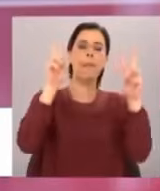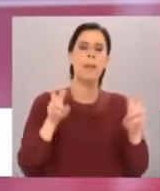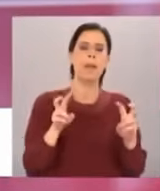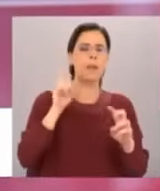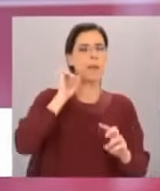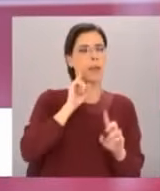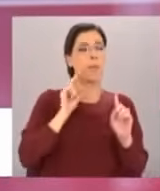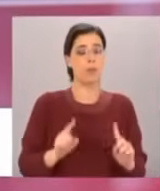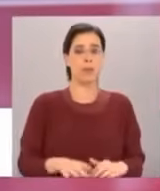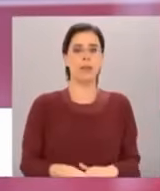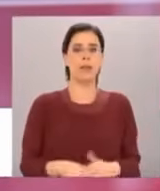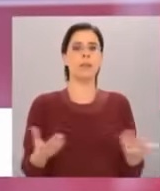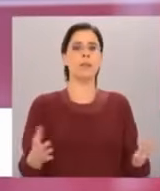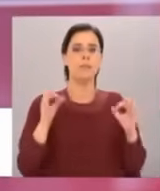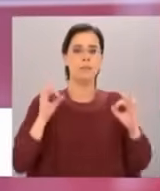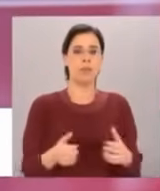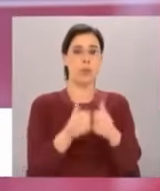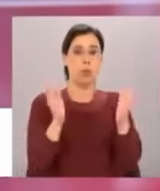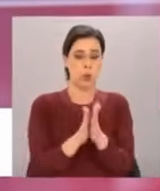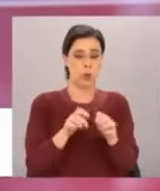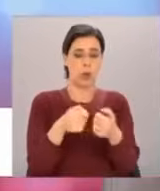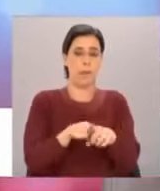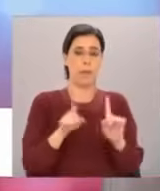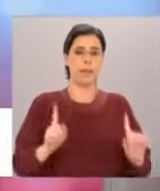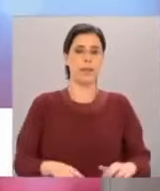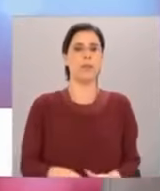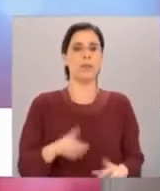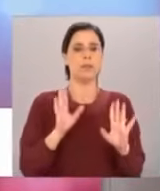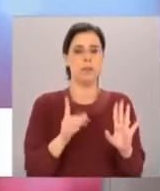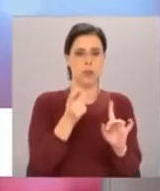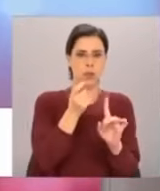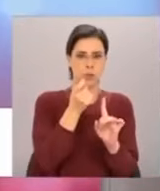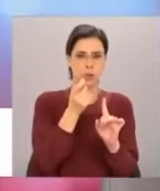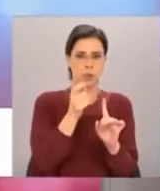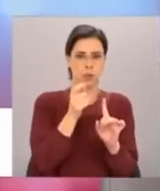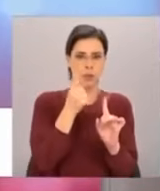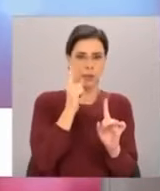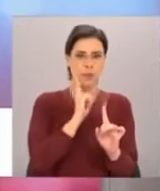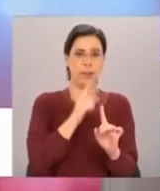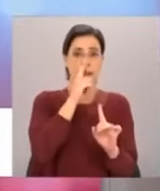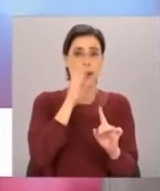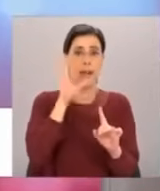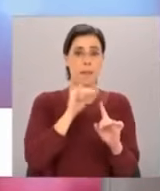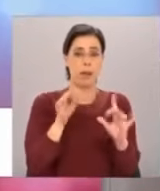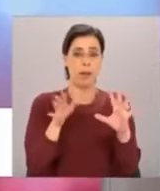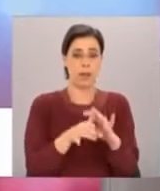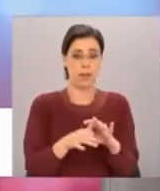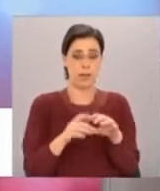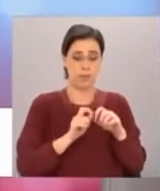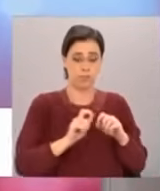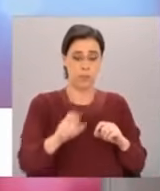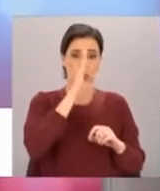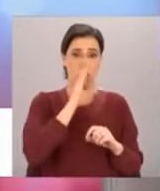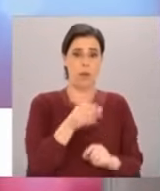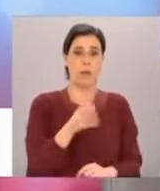é um tema relevante para praticamente todos os partidos Rosa São um pequeno uma pequena nota que é mais convergiu ao longo desta